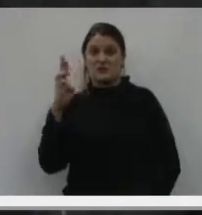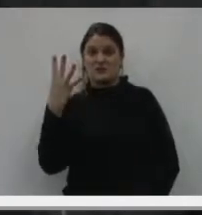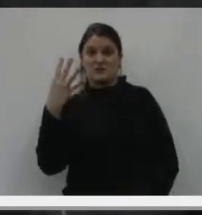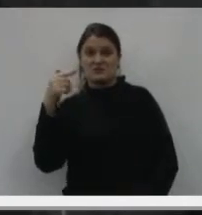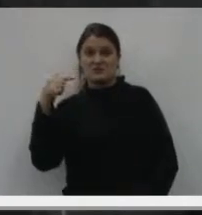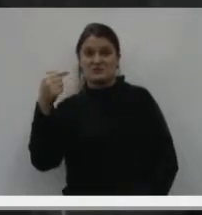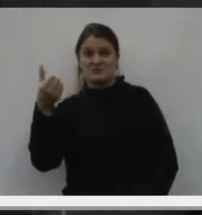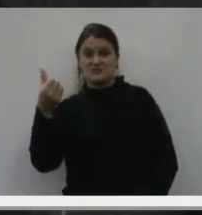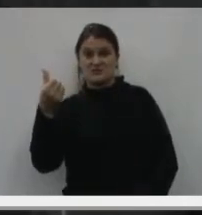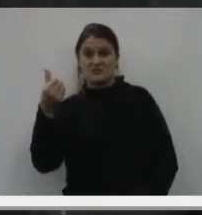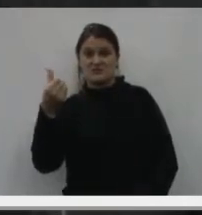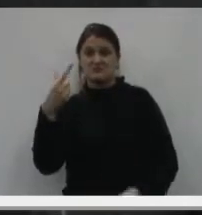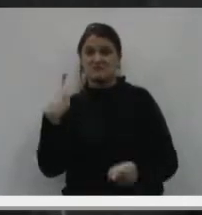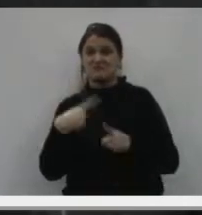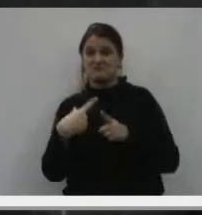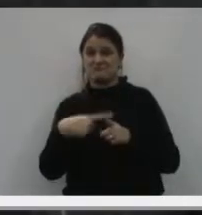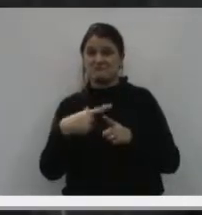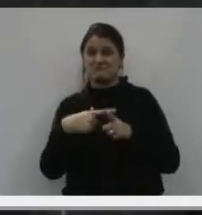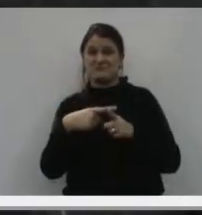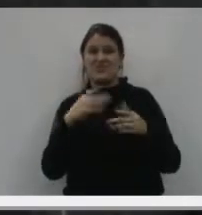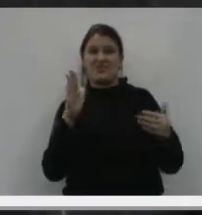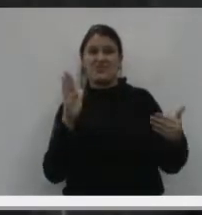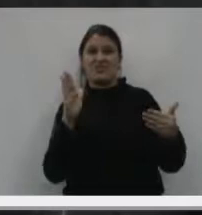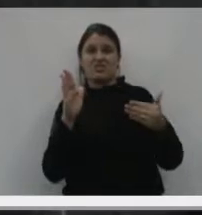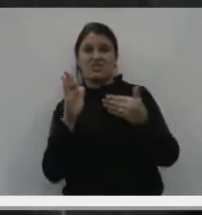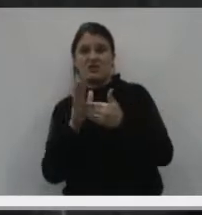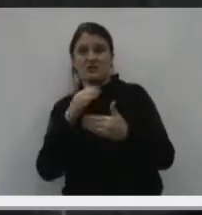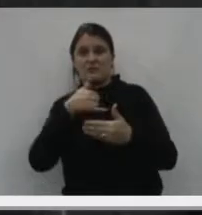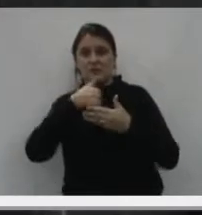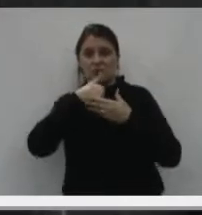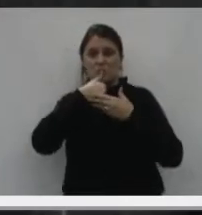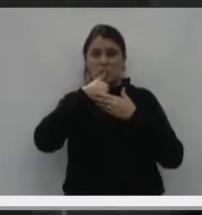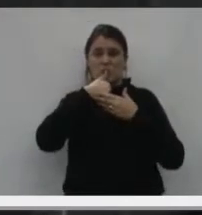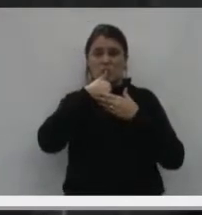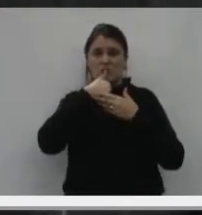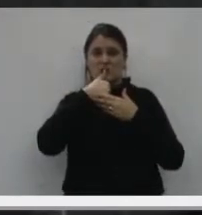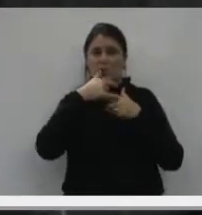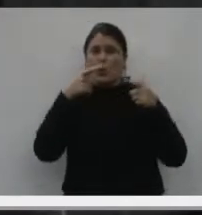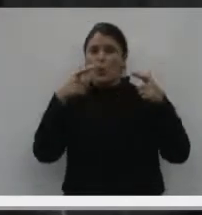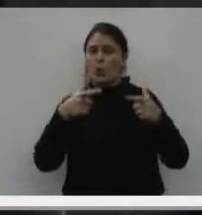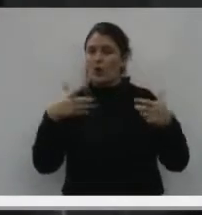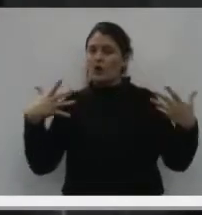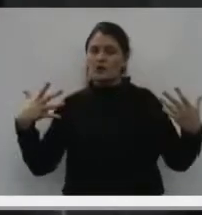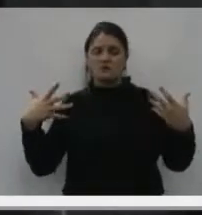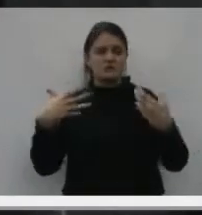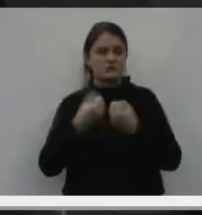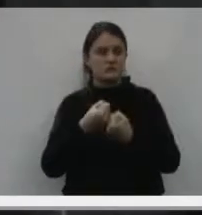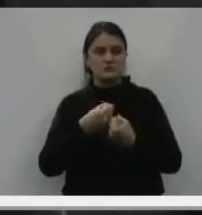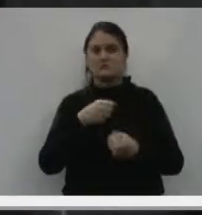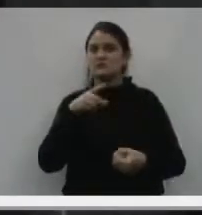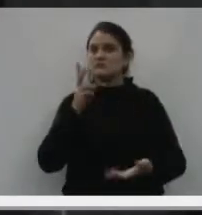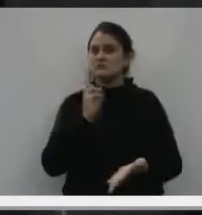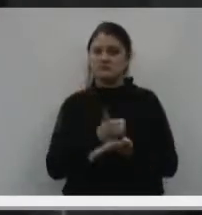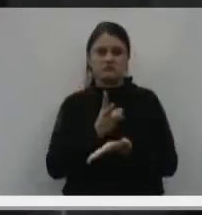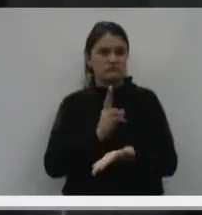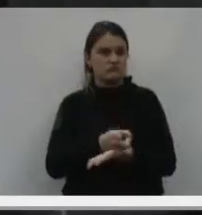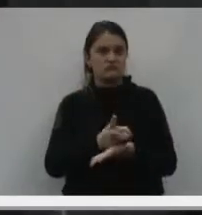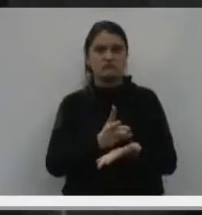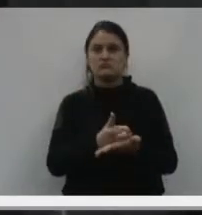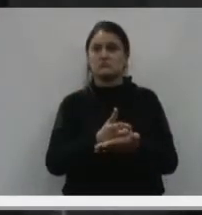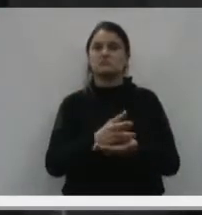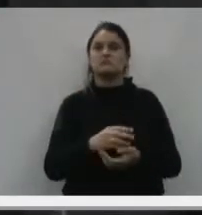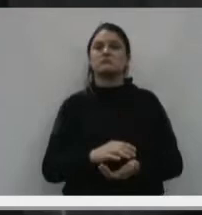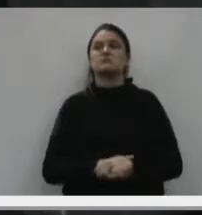BR-476, menos de 100 quilômetros entre União da Vitória e São Mateus, é o trecho da rodovia que mais mata no Paraná.